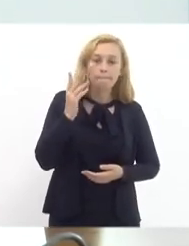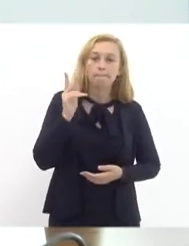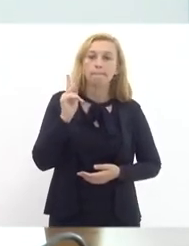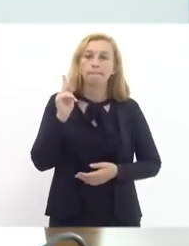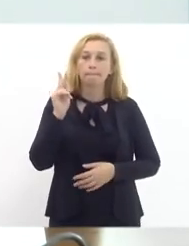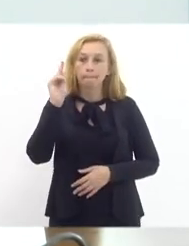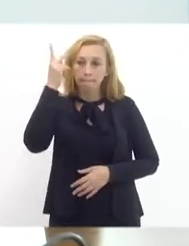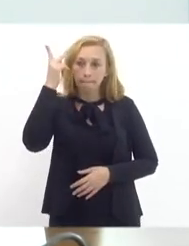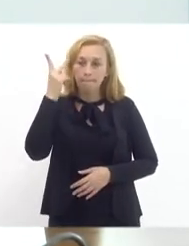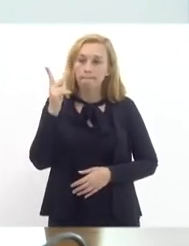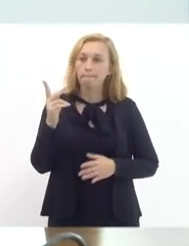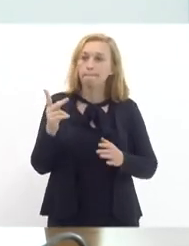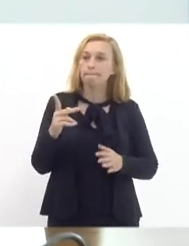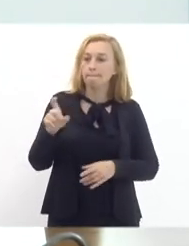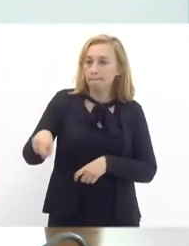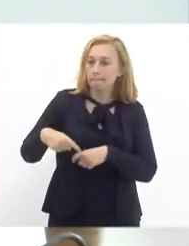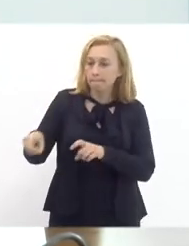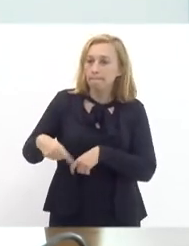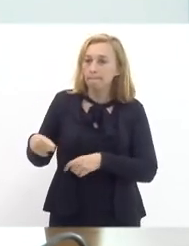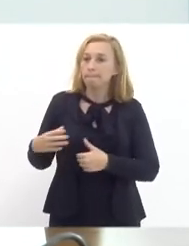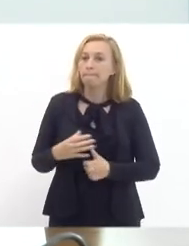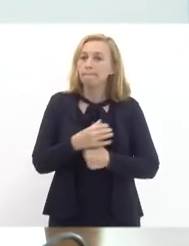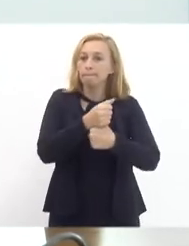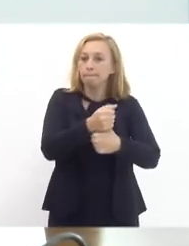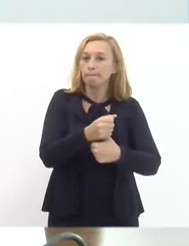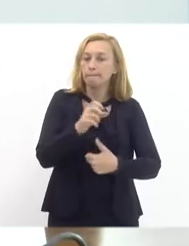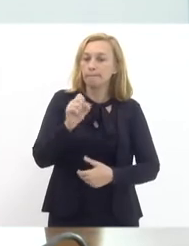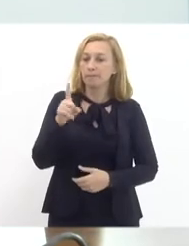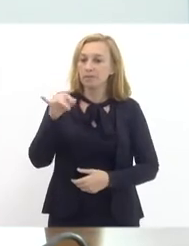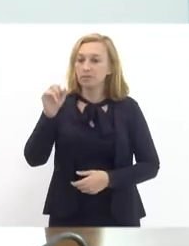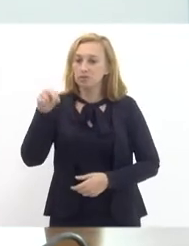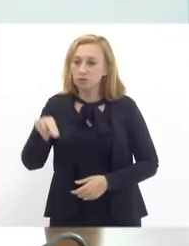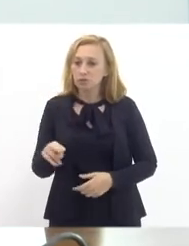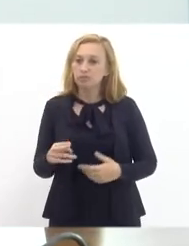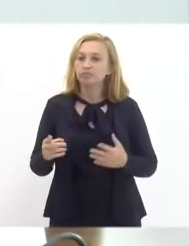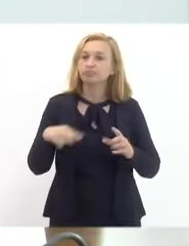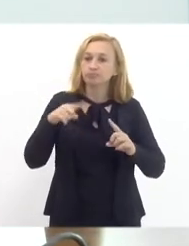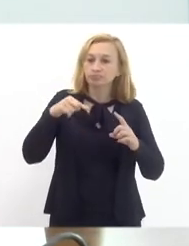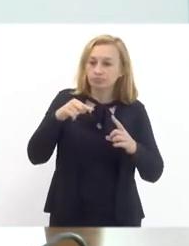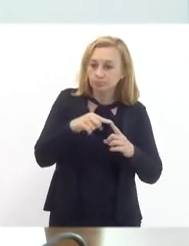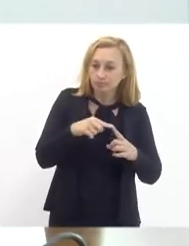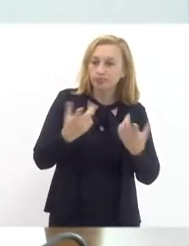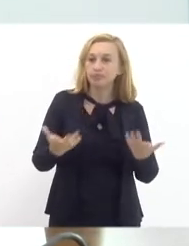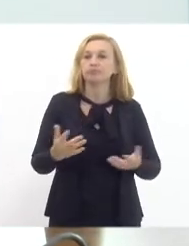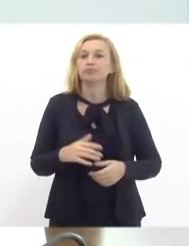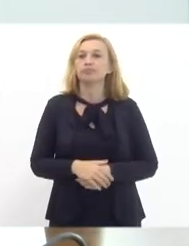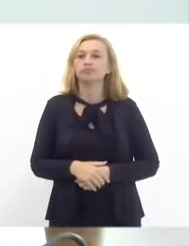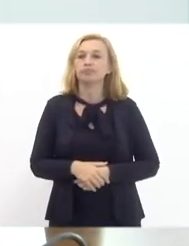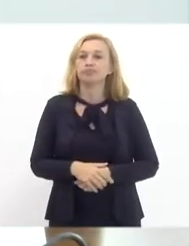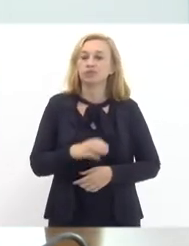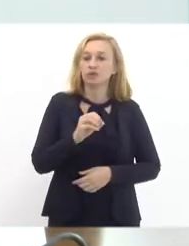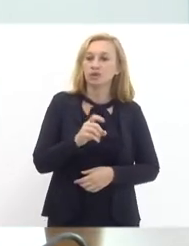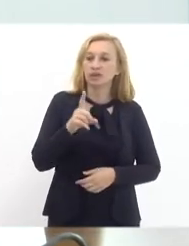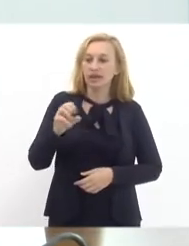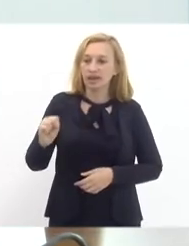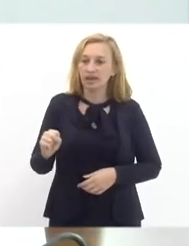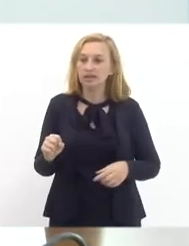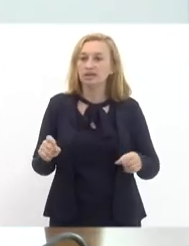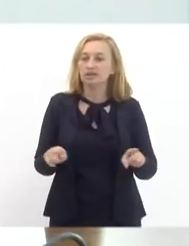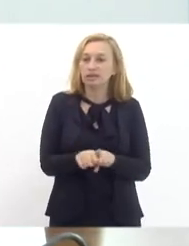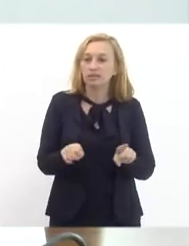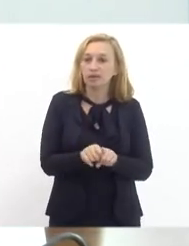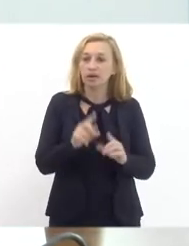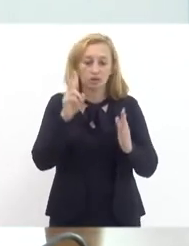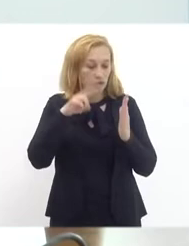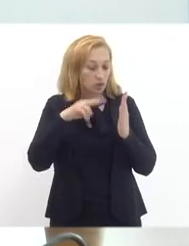fazenda, eu queria até pegar a fala do pró-reitor Edmilson, que comentou sobre os objetivos os ODSs, né, e até fazer uma leitura